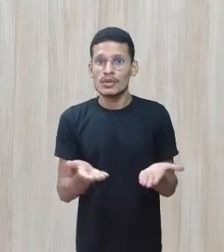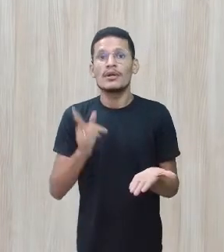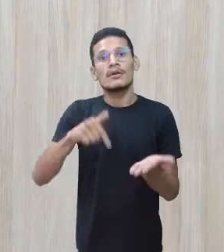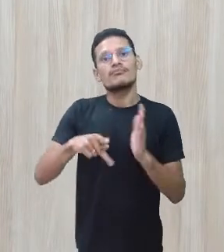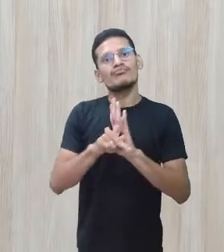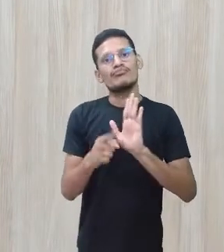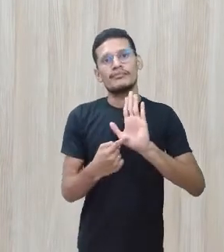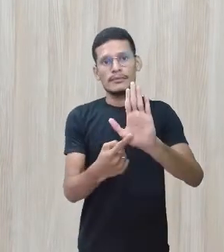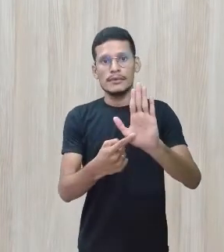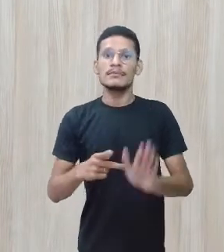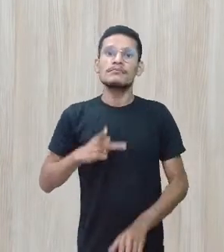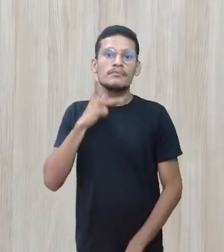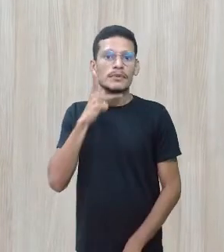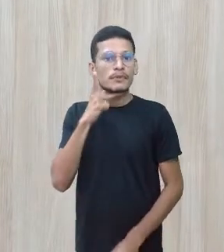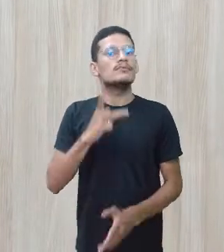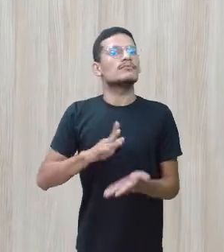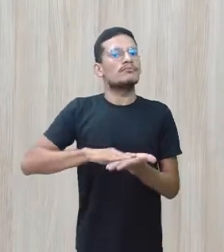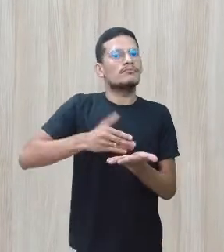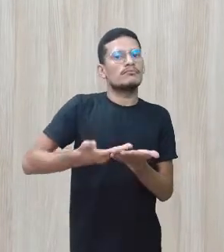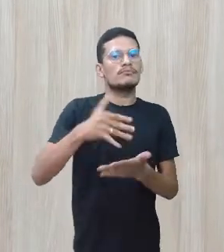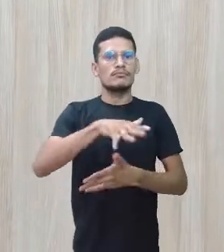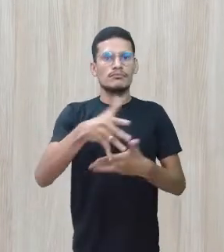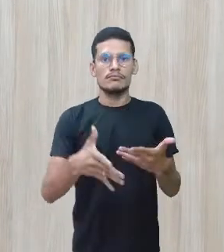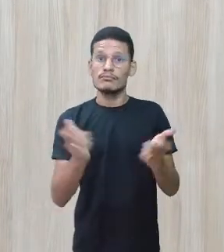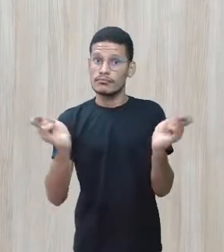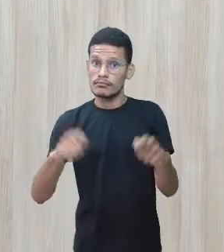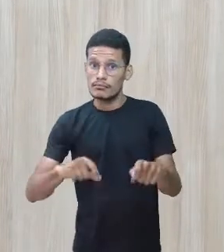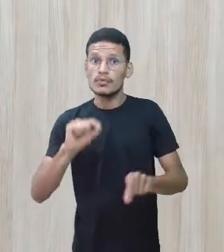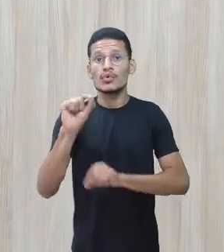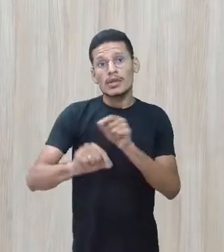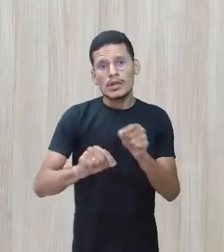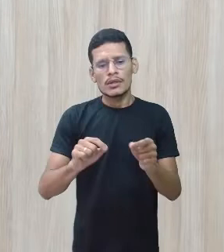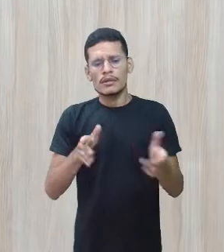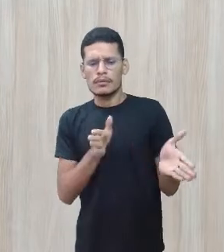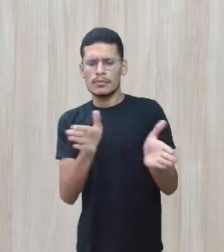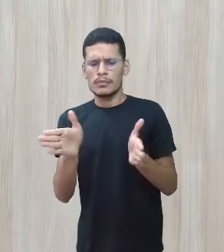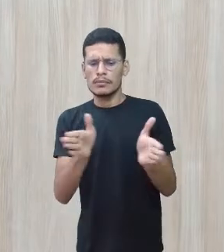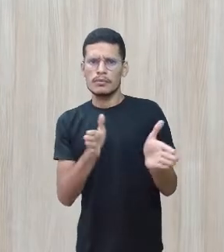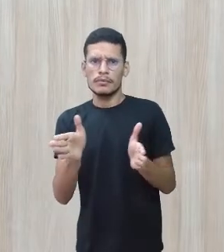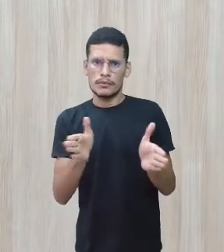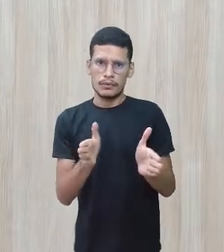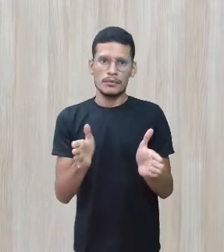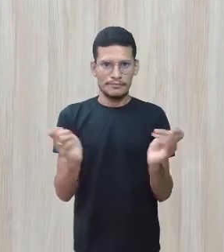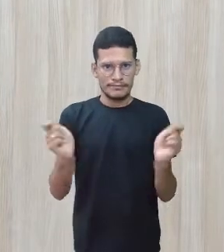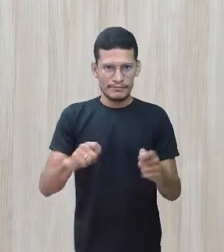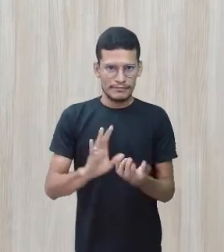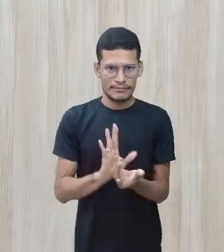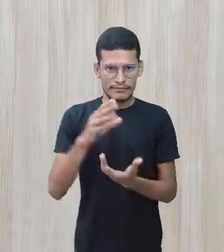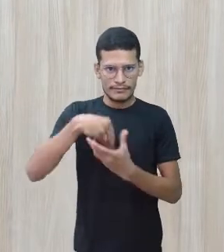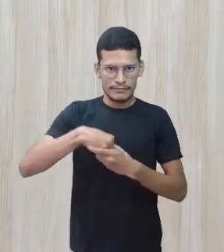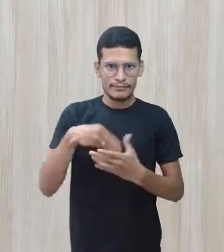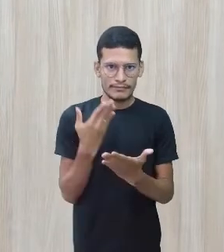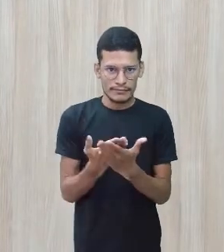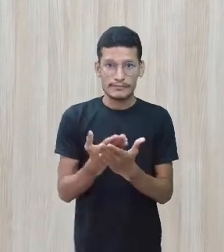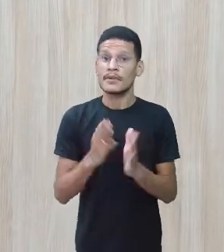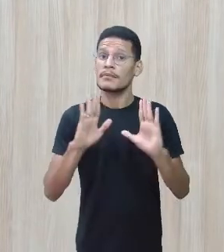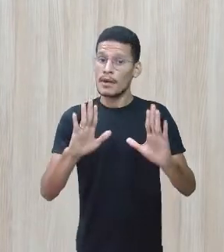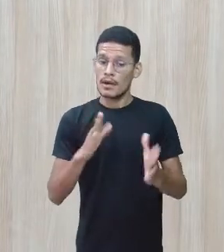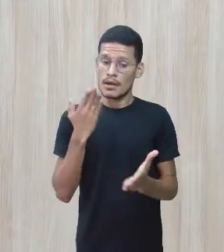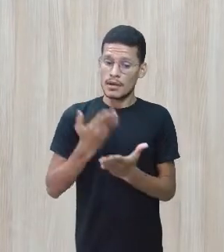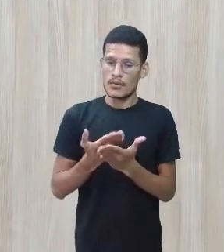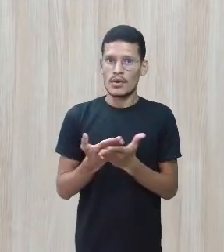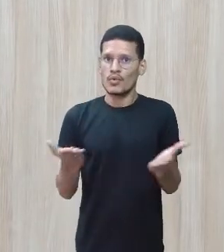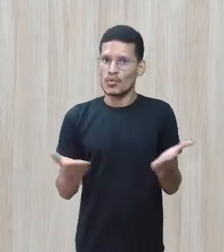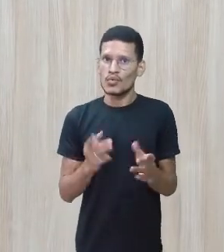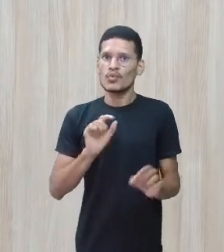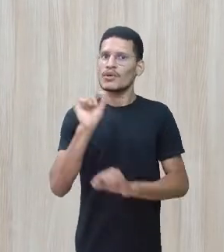fará nossa tradução simultânea para Libras, o que torna nossas aulas muito mais acessíveis. E falando em nossas aulas,